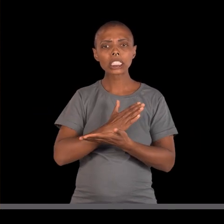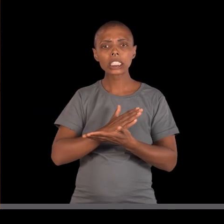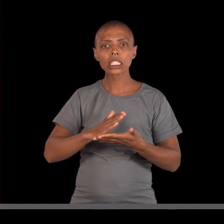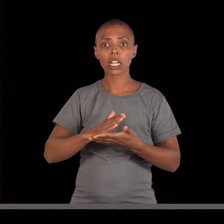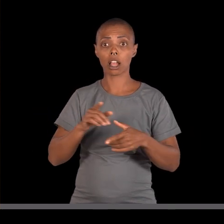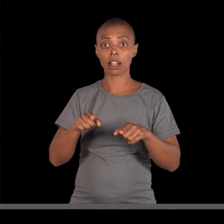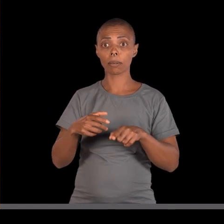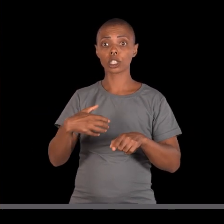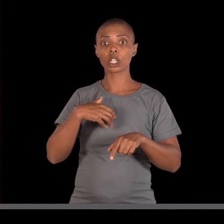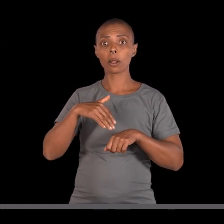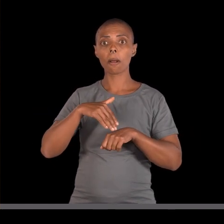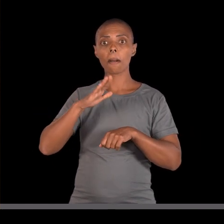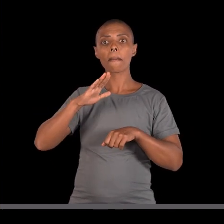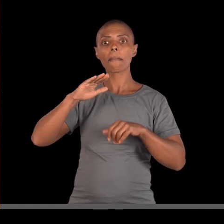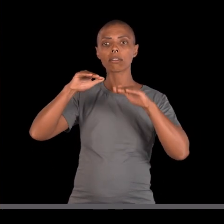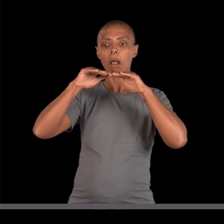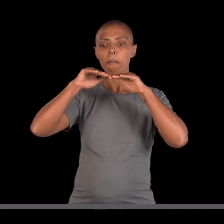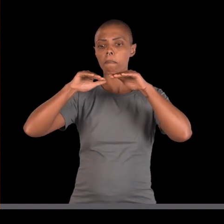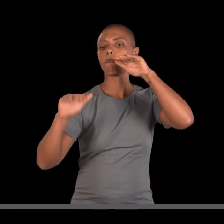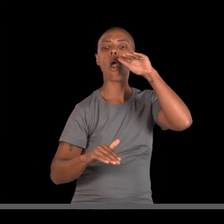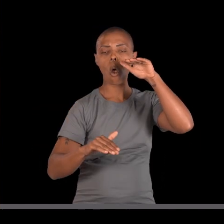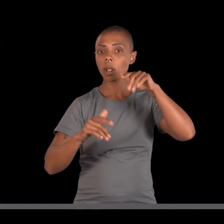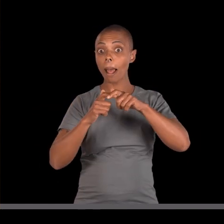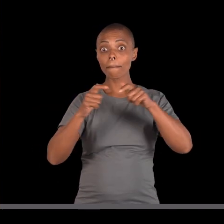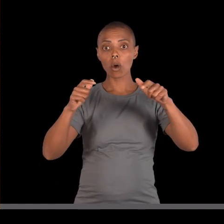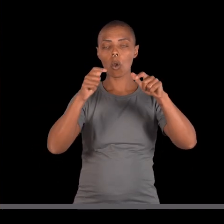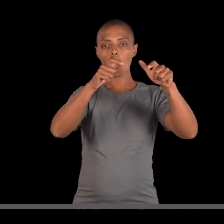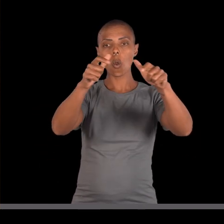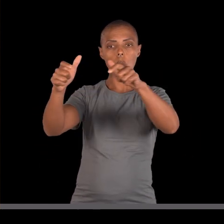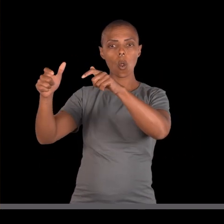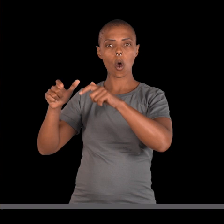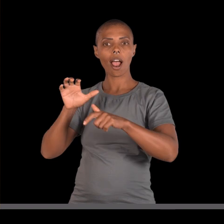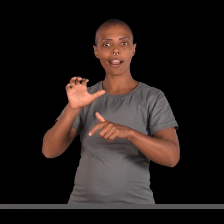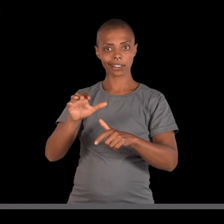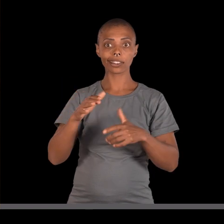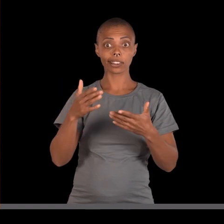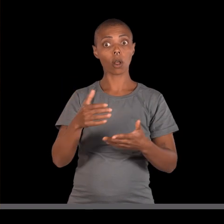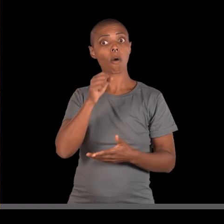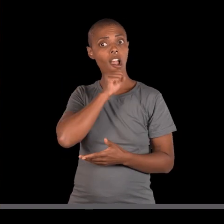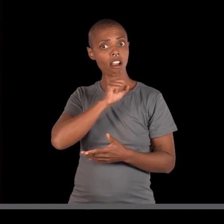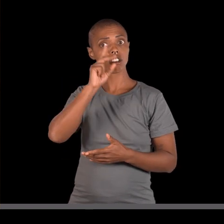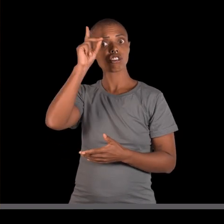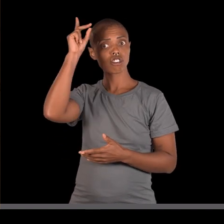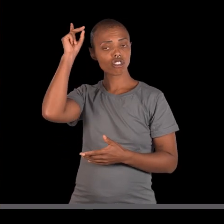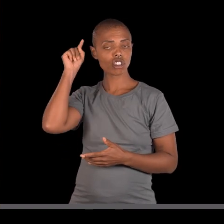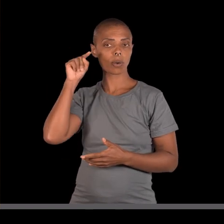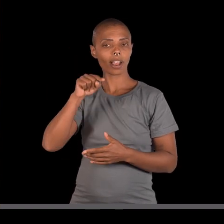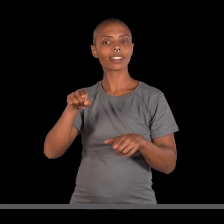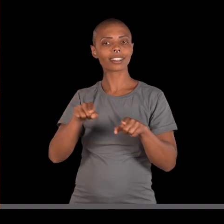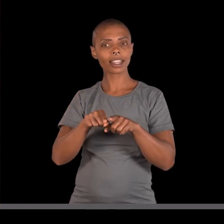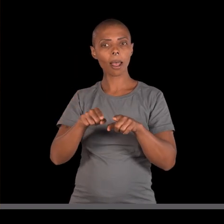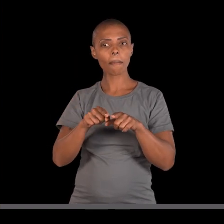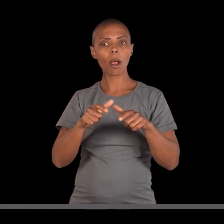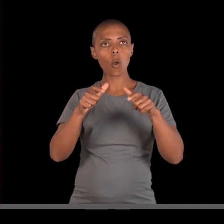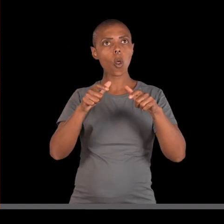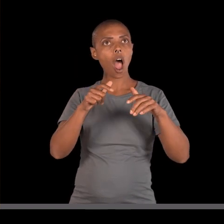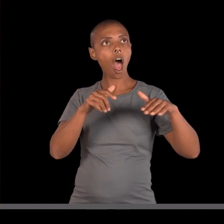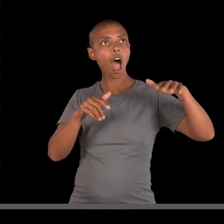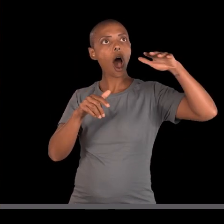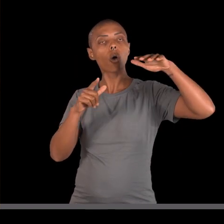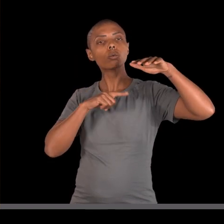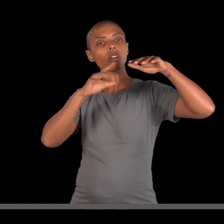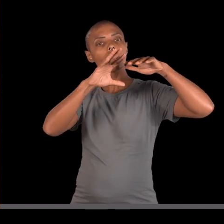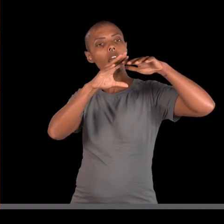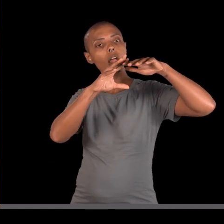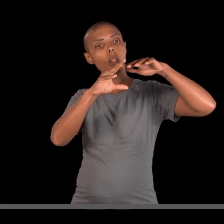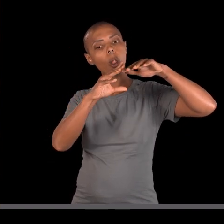maior de bacias sedimentares e um caráter mais acidentado ao longo da maior parte de suas áreas. Então, você vai ter uma